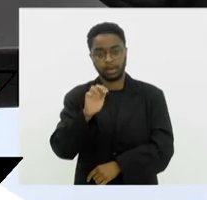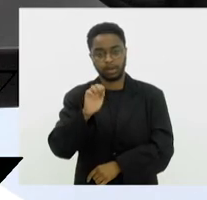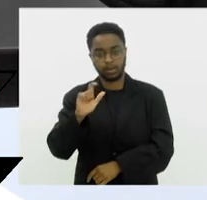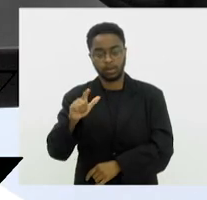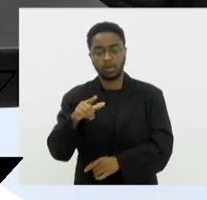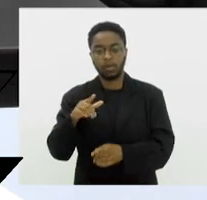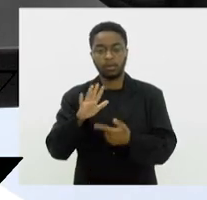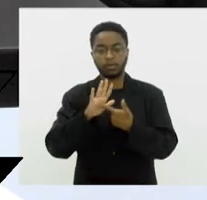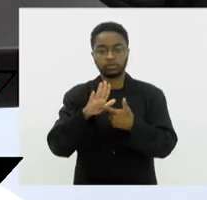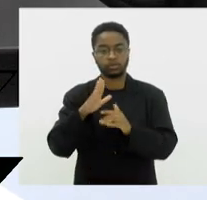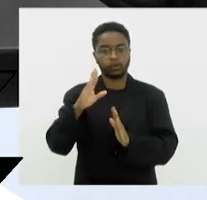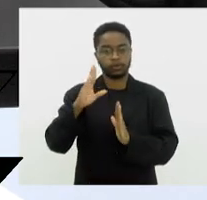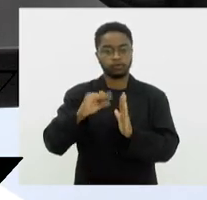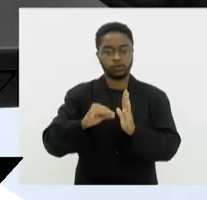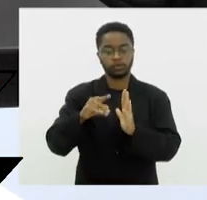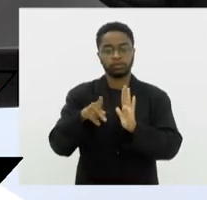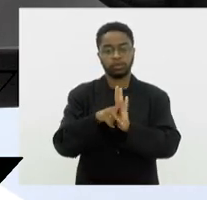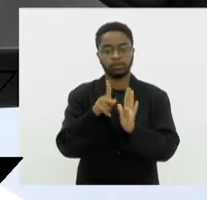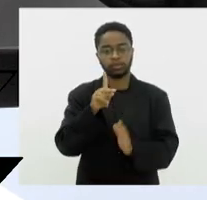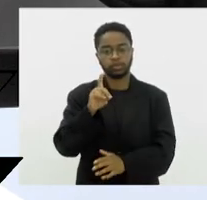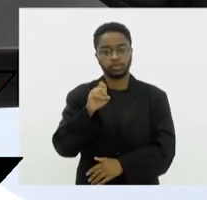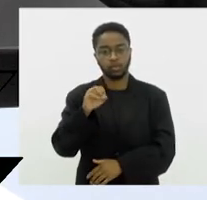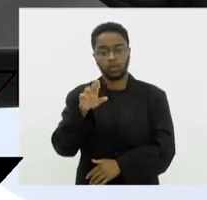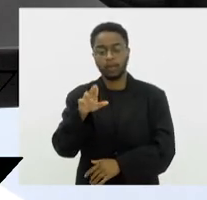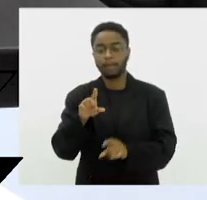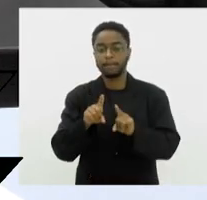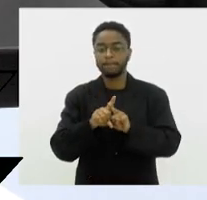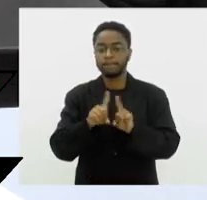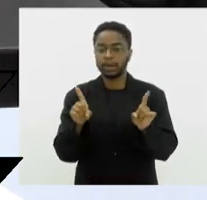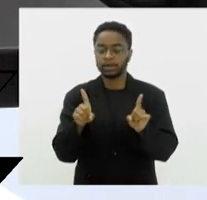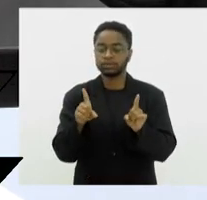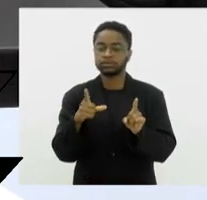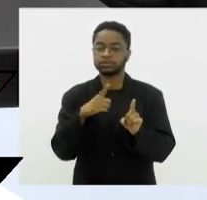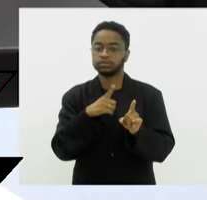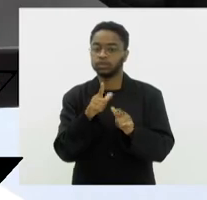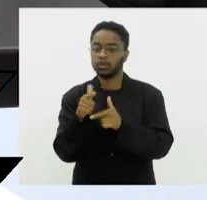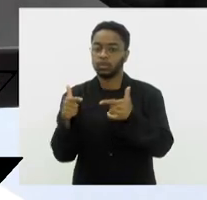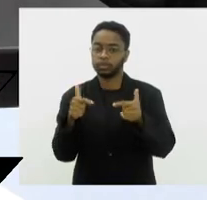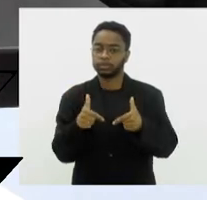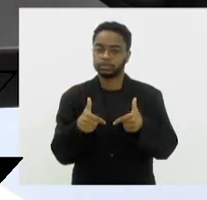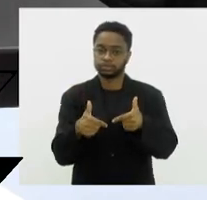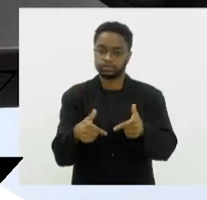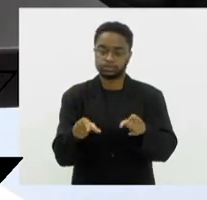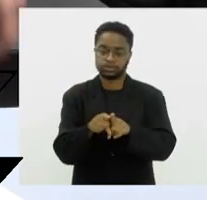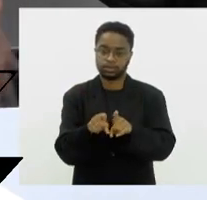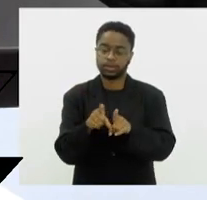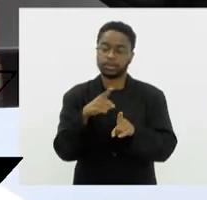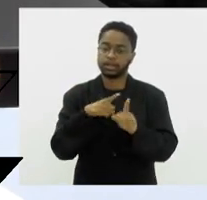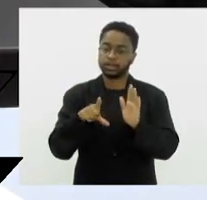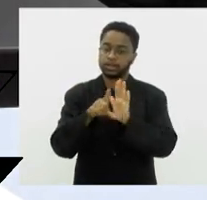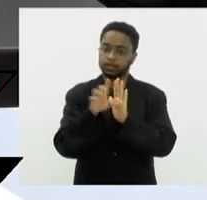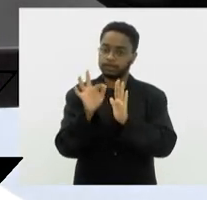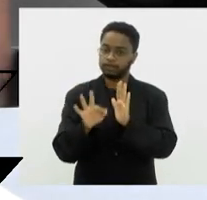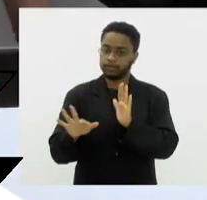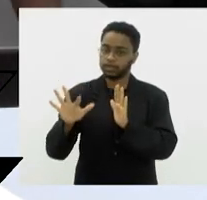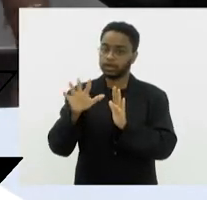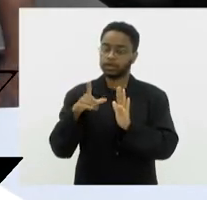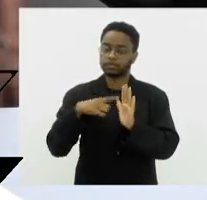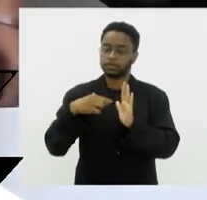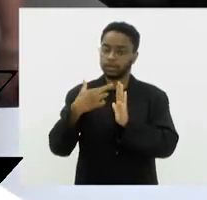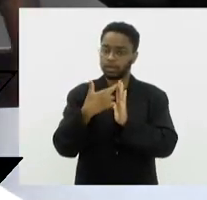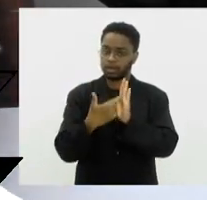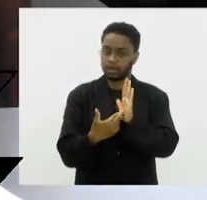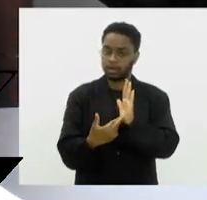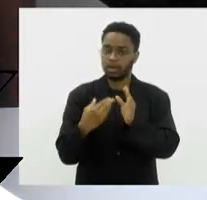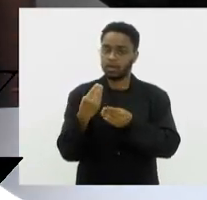Diário Oficial. Mas, além disso, são outras ações. Existe uma lei federal que regula essa questão da